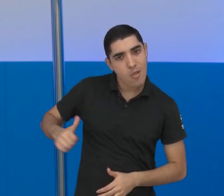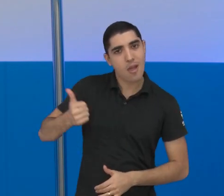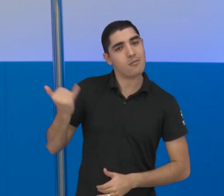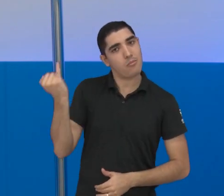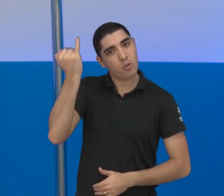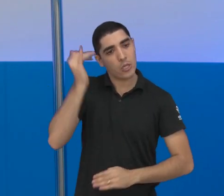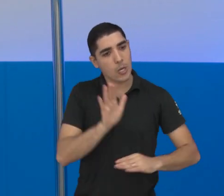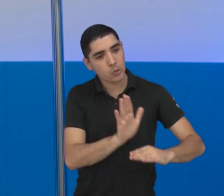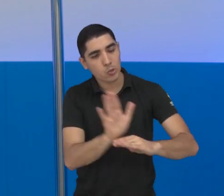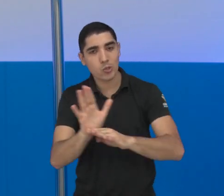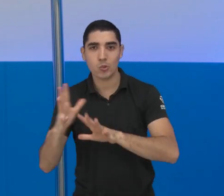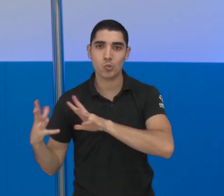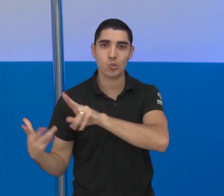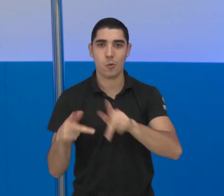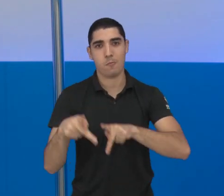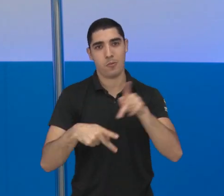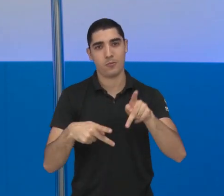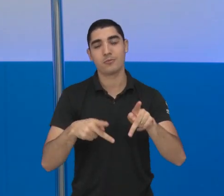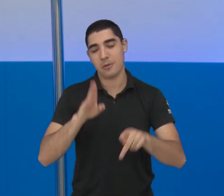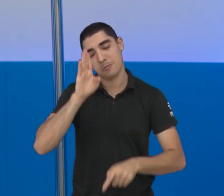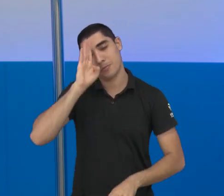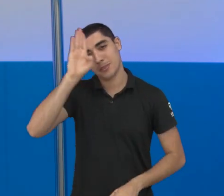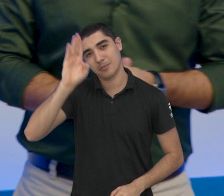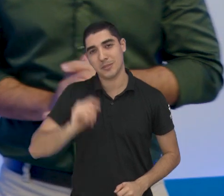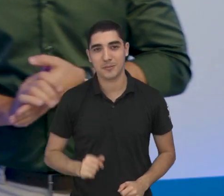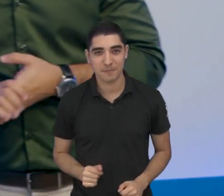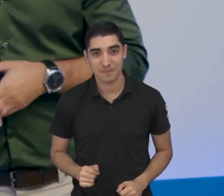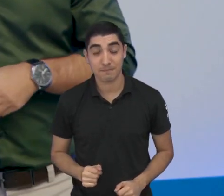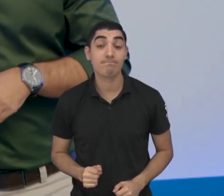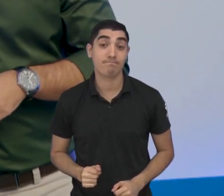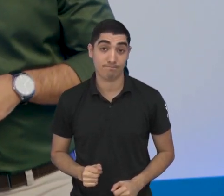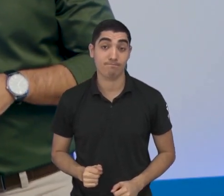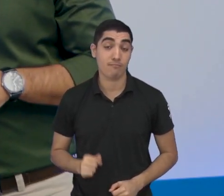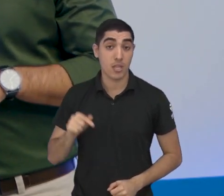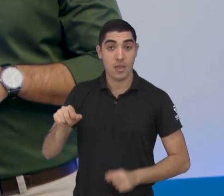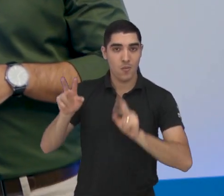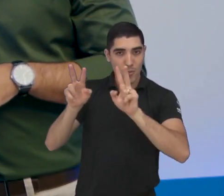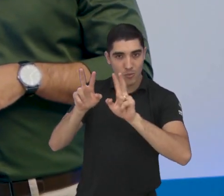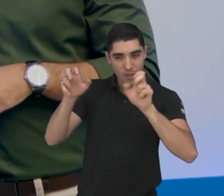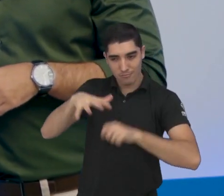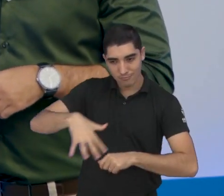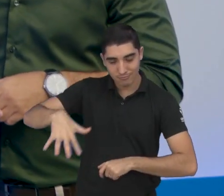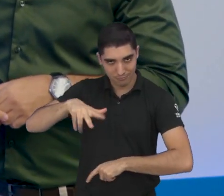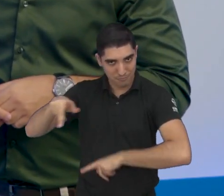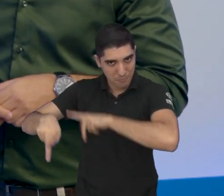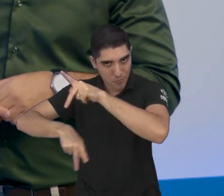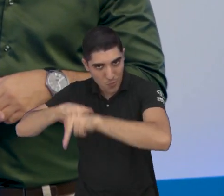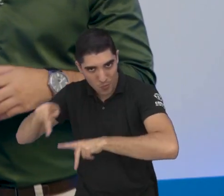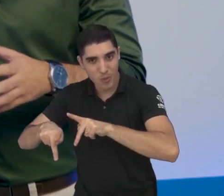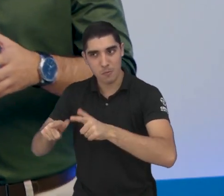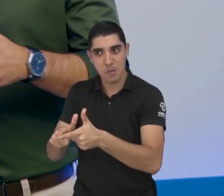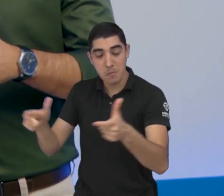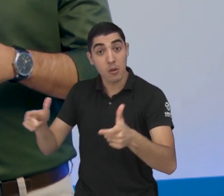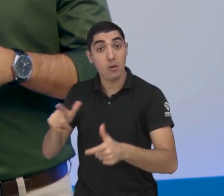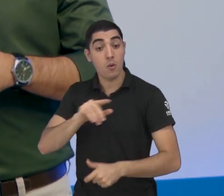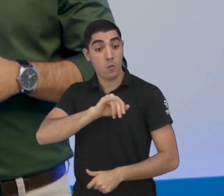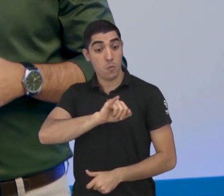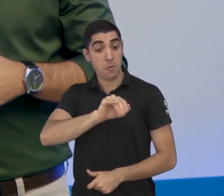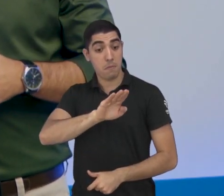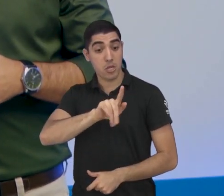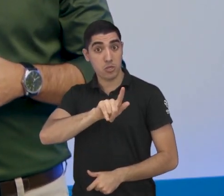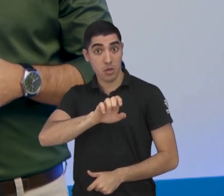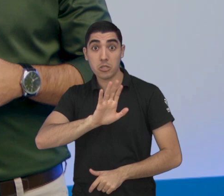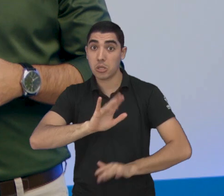de vida para a população. Isso que é mais importante. E ainda falando de questões populacionais, um outro dado curioso do